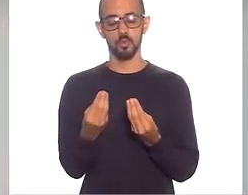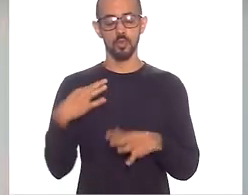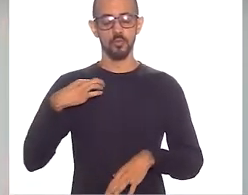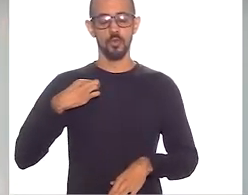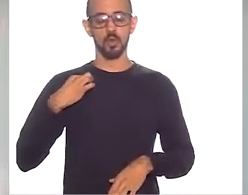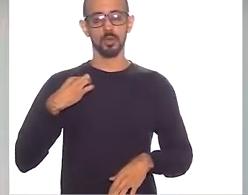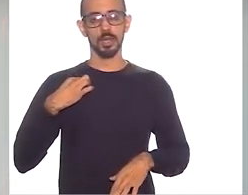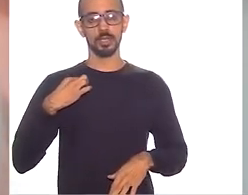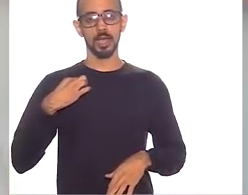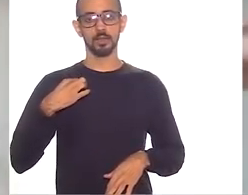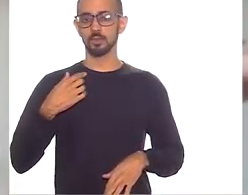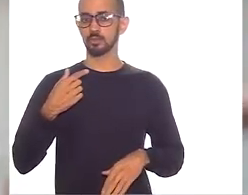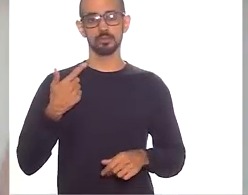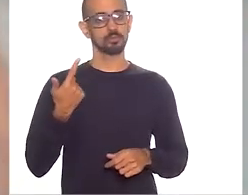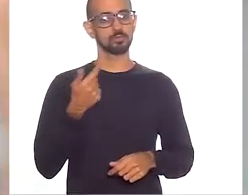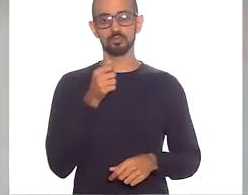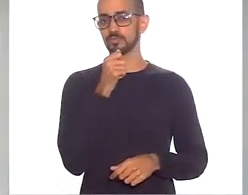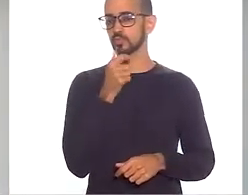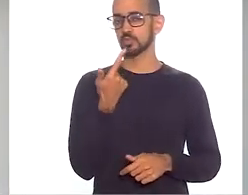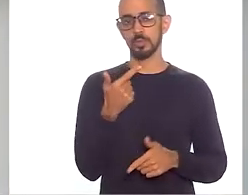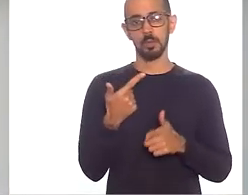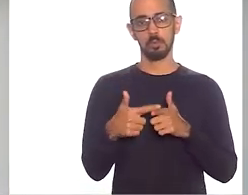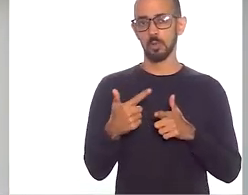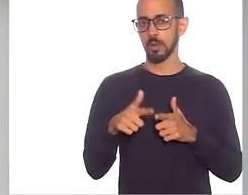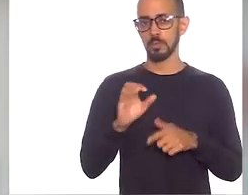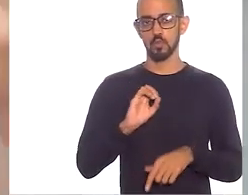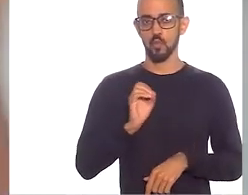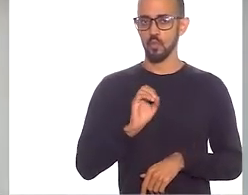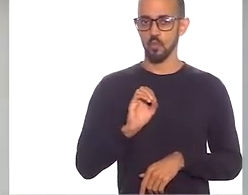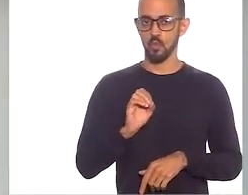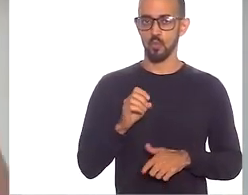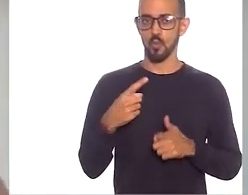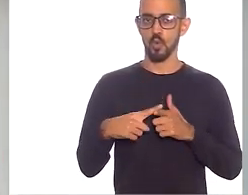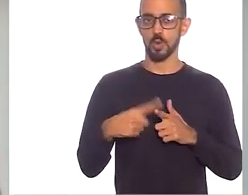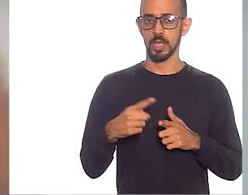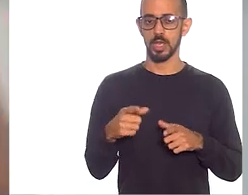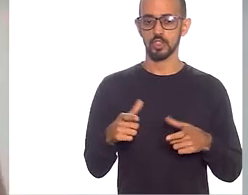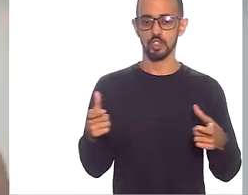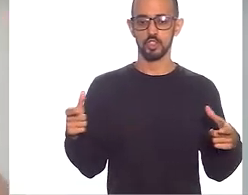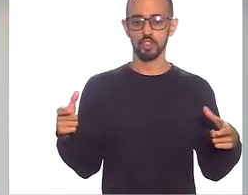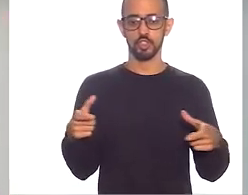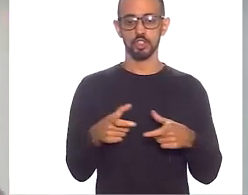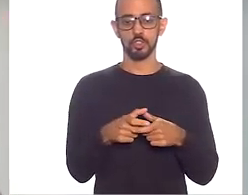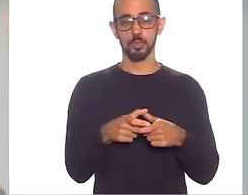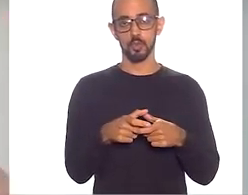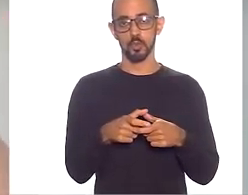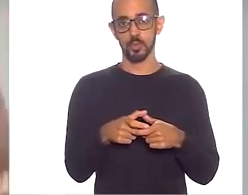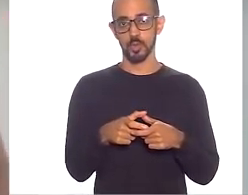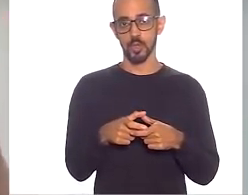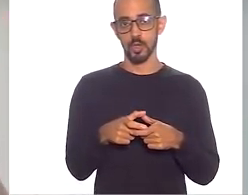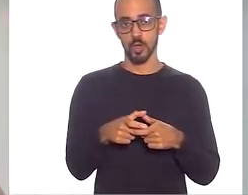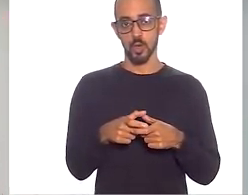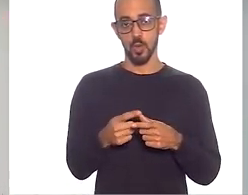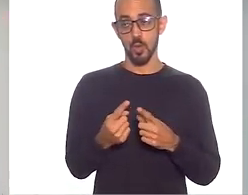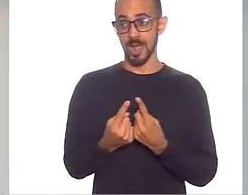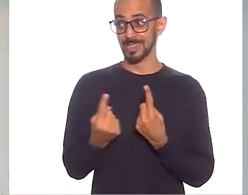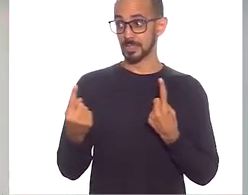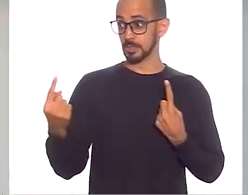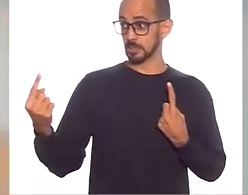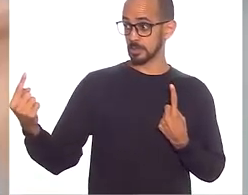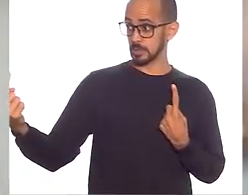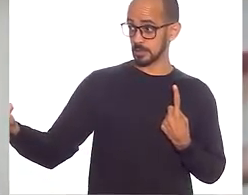Voluntariado, não, a gente não teve problema algum, muito pelo contrário, né? Porque como a gente diminuiu o deslocamento e a